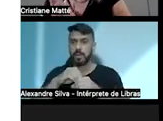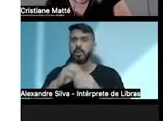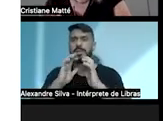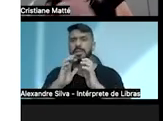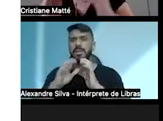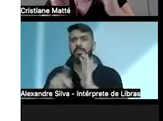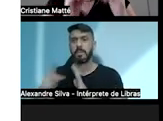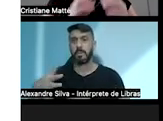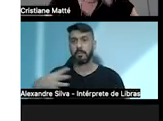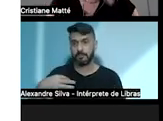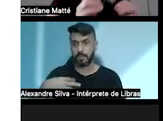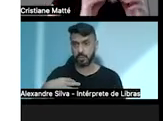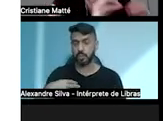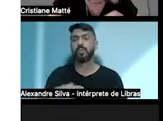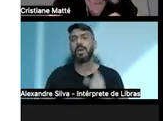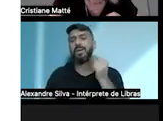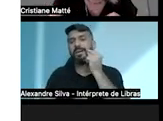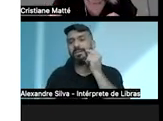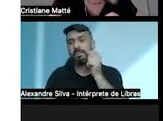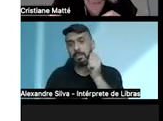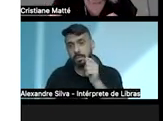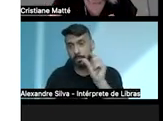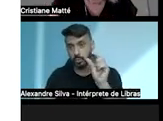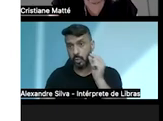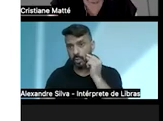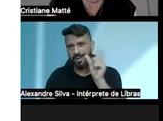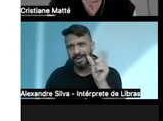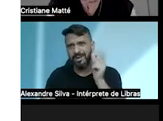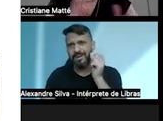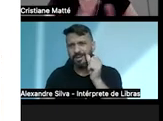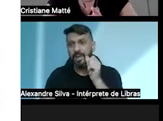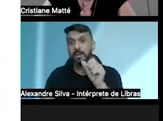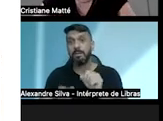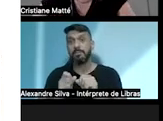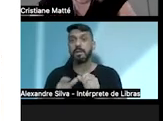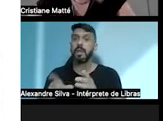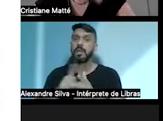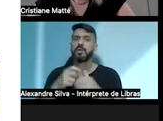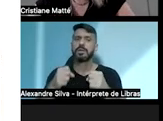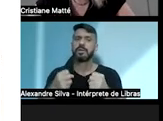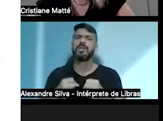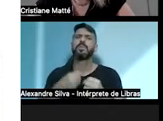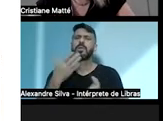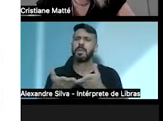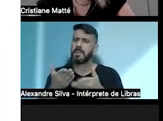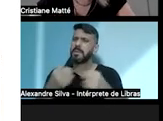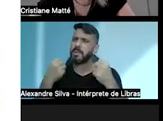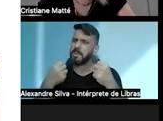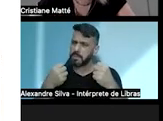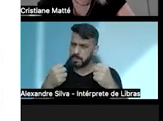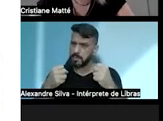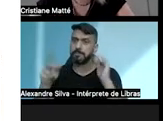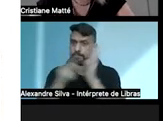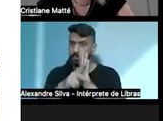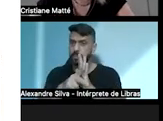dos filhotes de camundongas que realizaram o exercício pré-natal. Aí a gente começou a trabalhar, então, com exercício